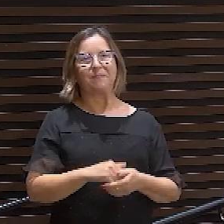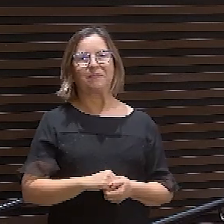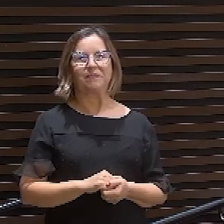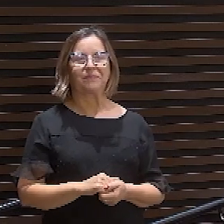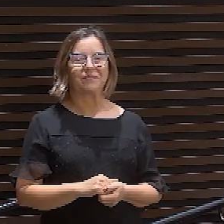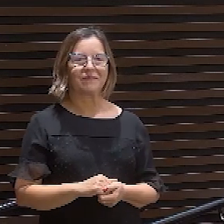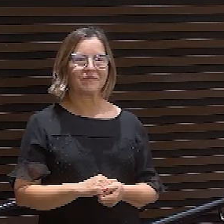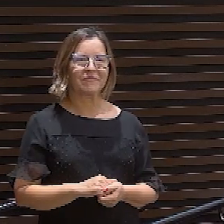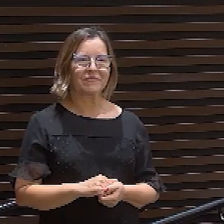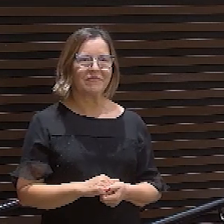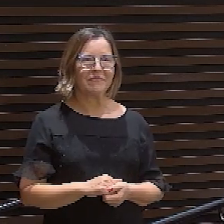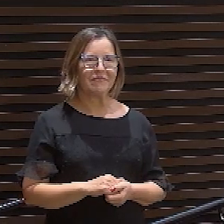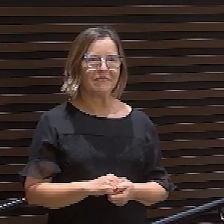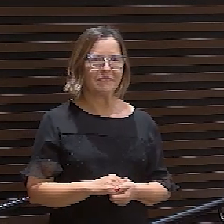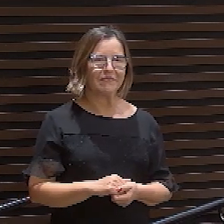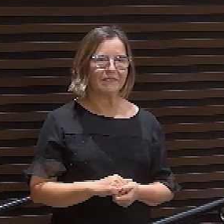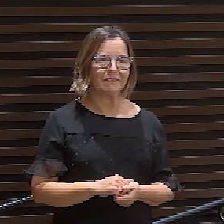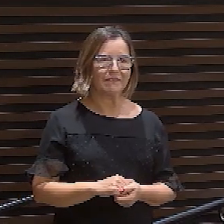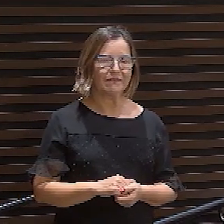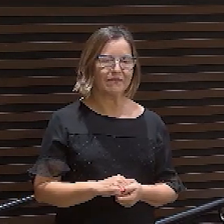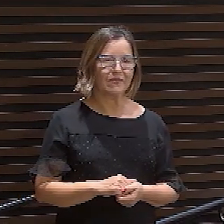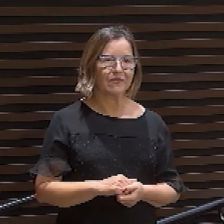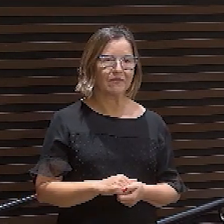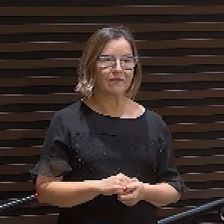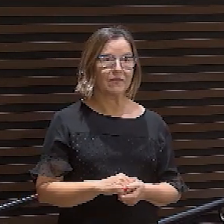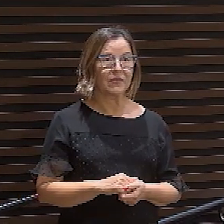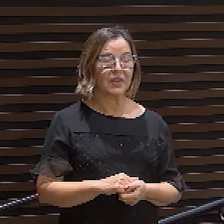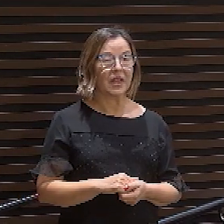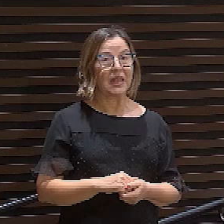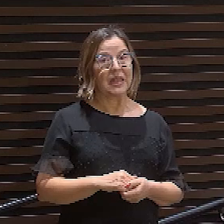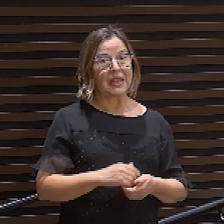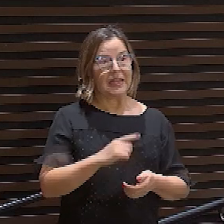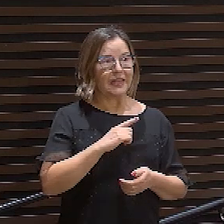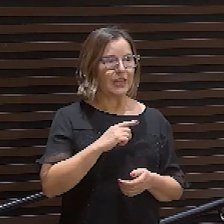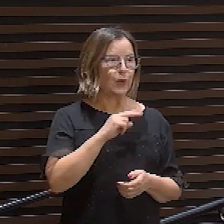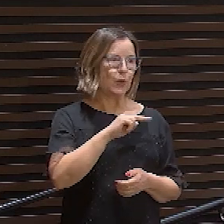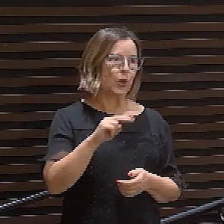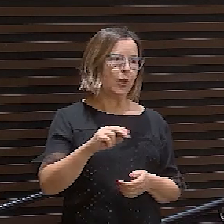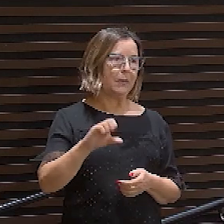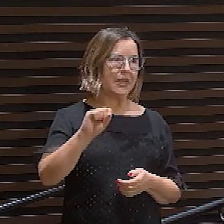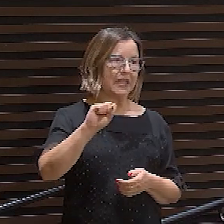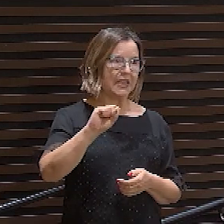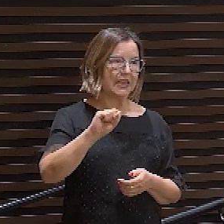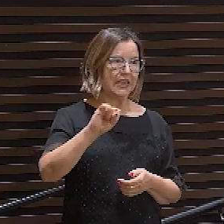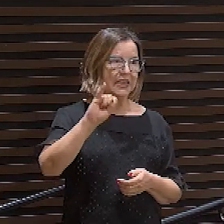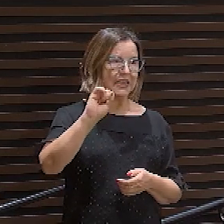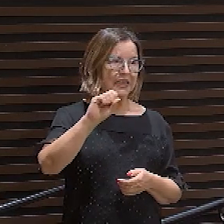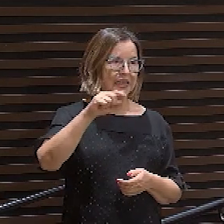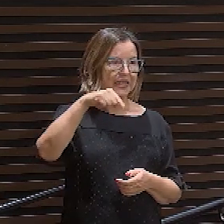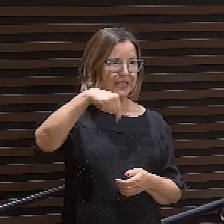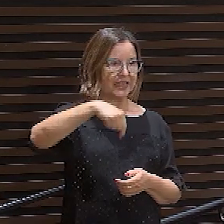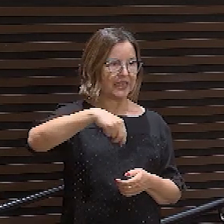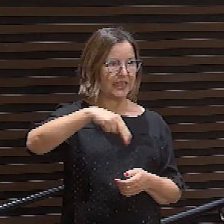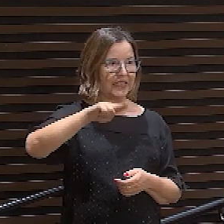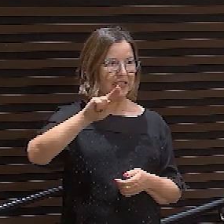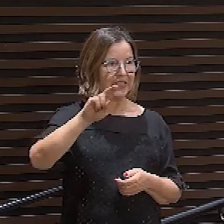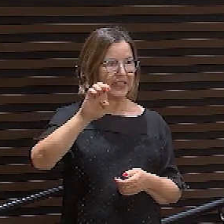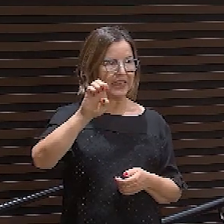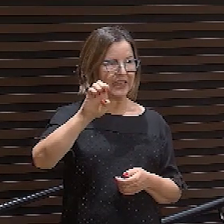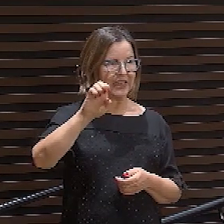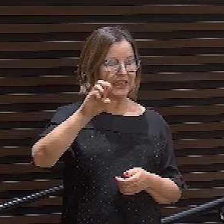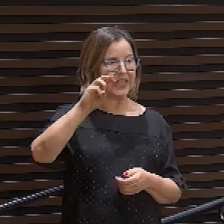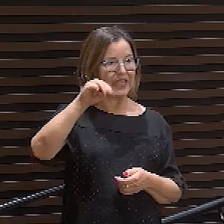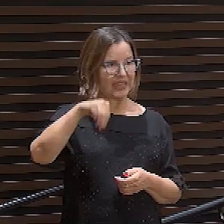que tem o nome Siquém representando o suporte, o